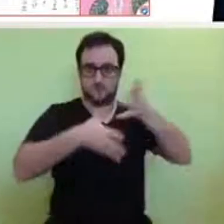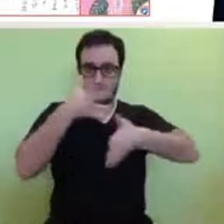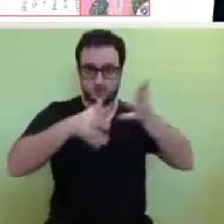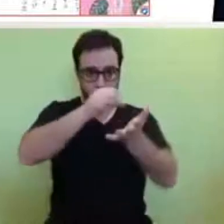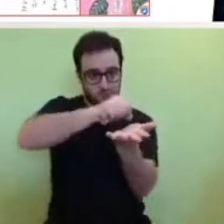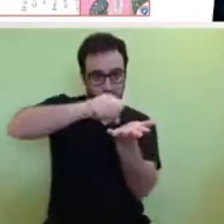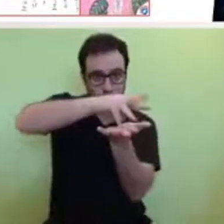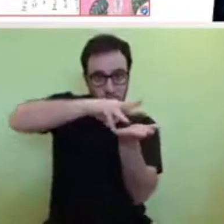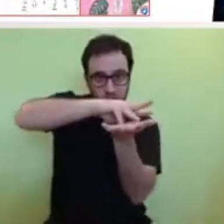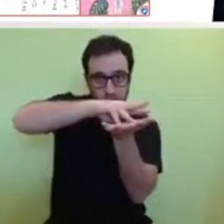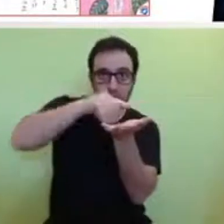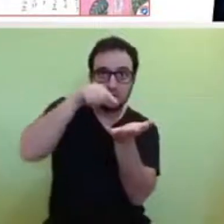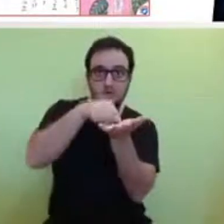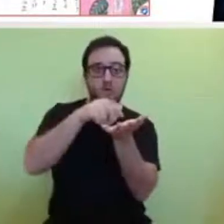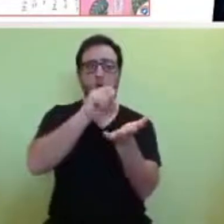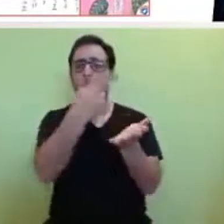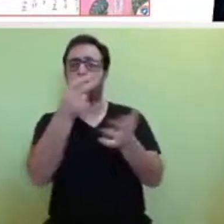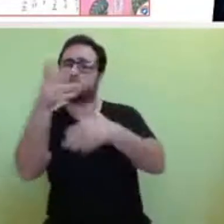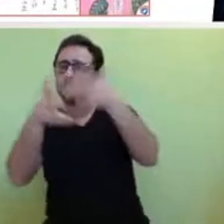portuguesa?